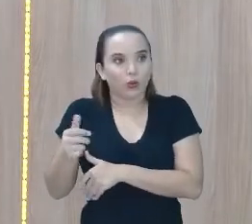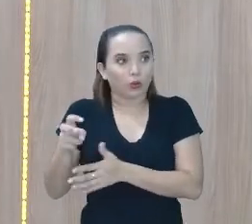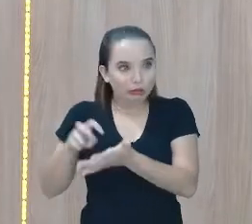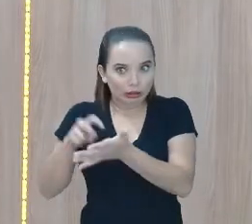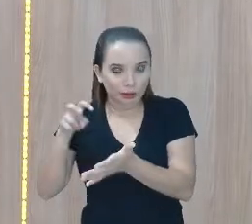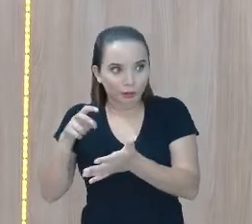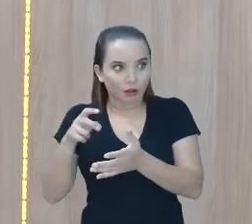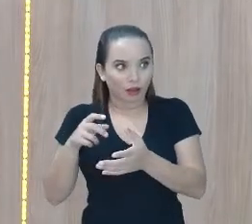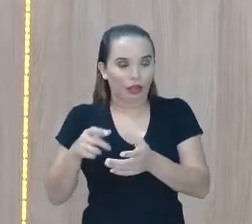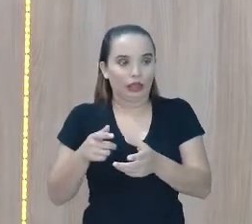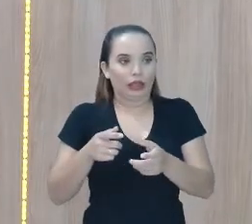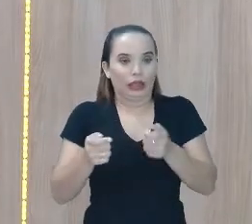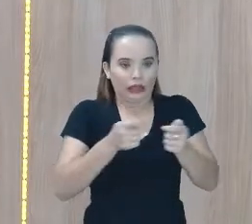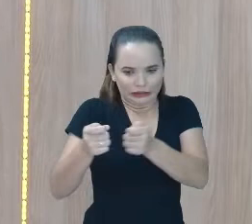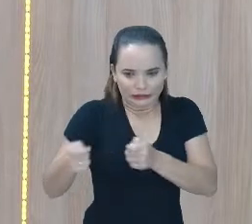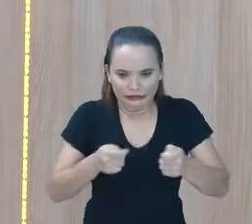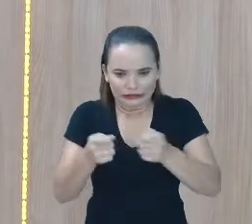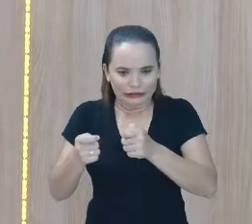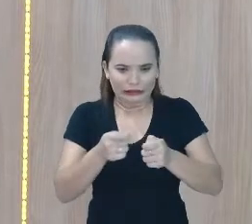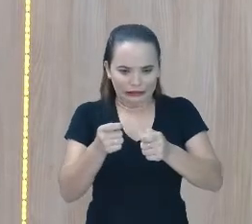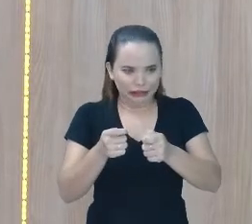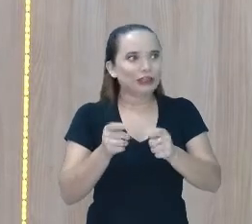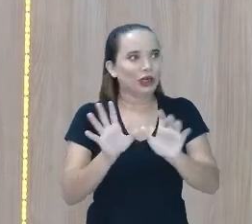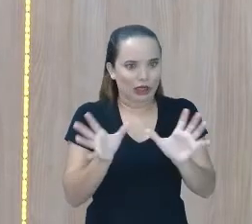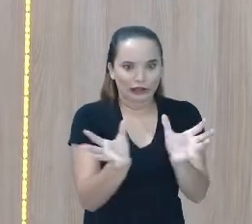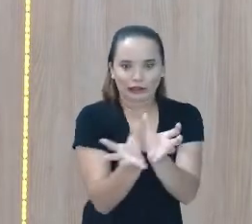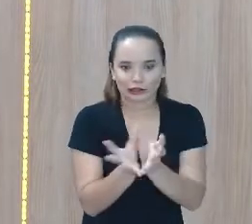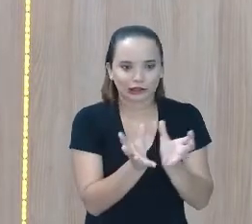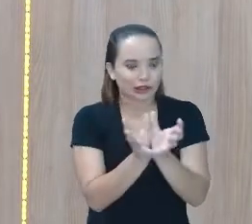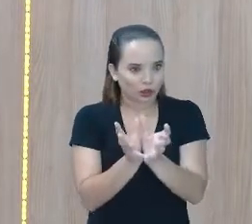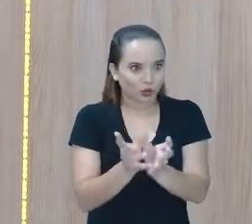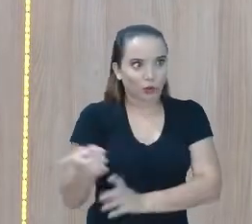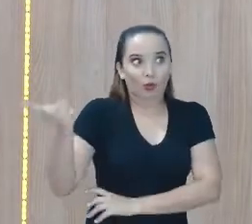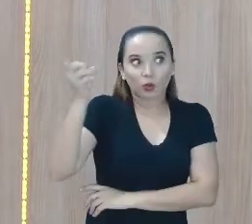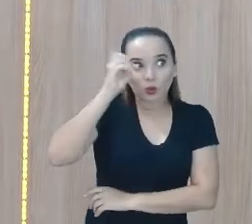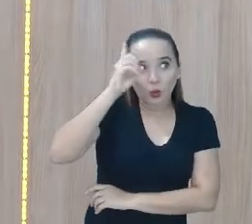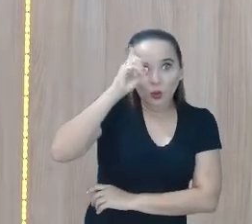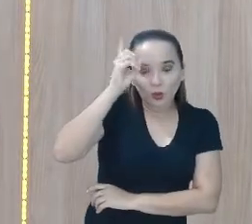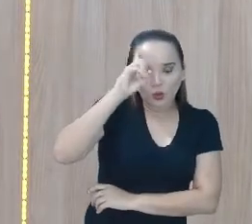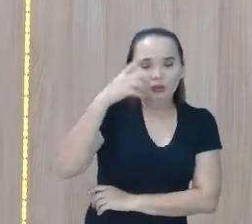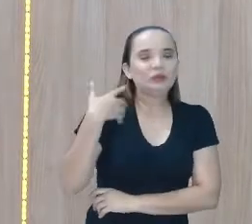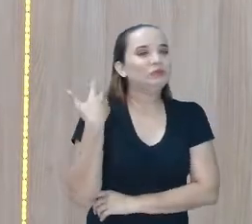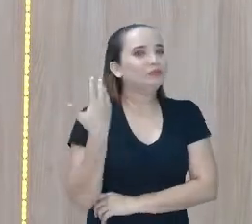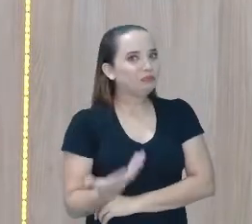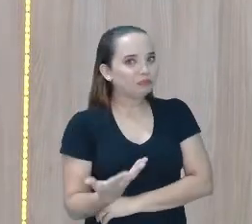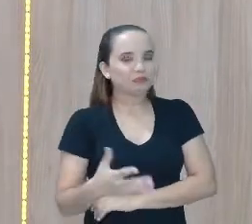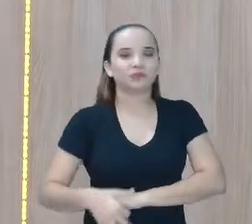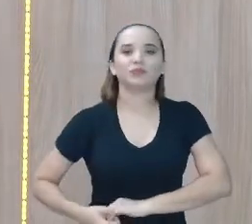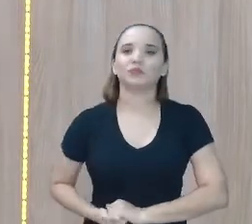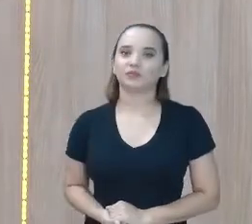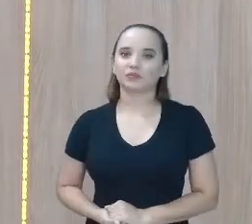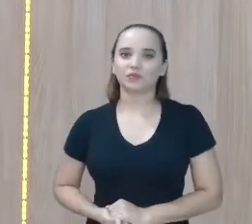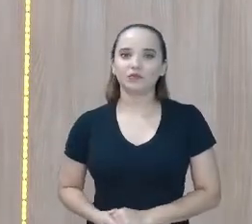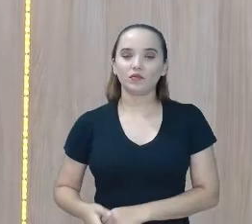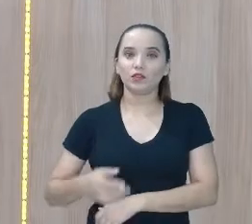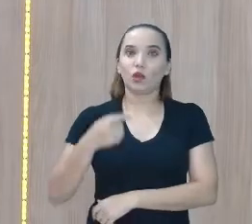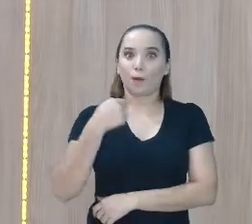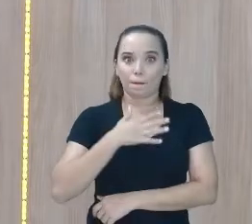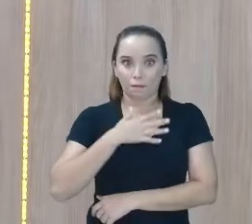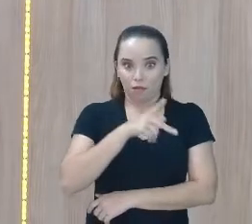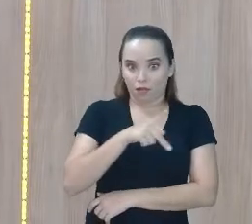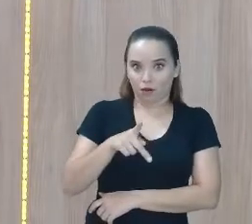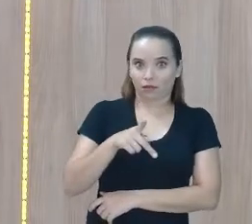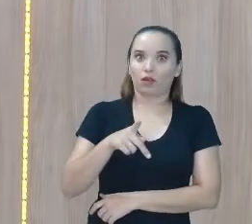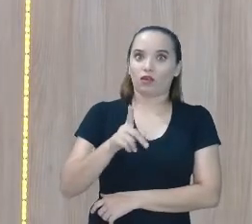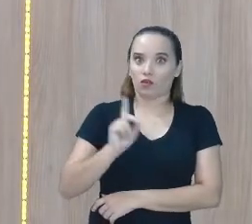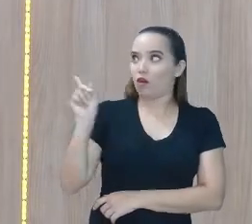30 pestinhas, né, para dar conta todo santo dia. Então, ela fazia isso aqui